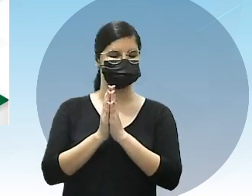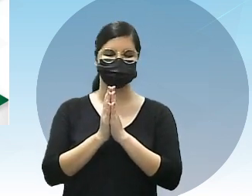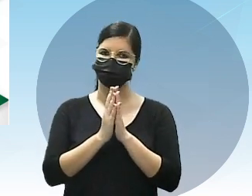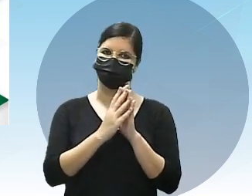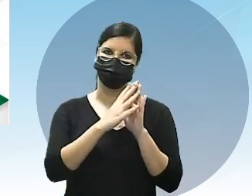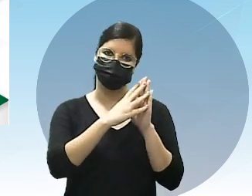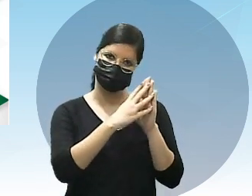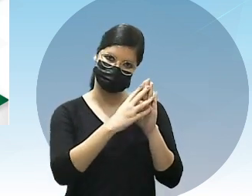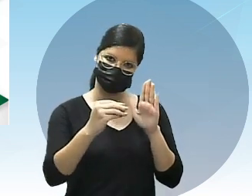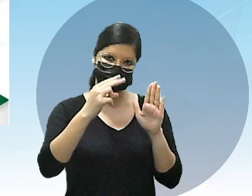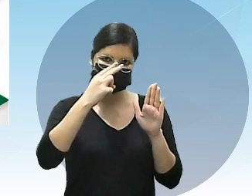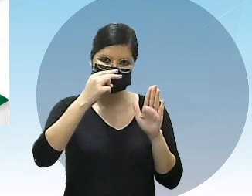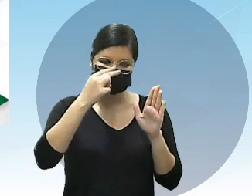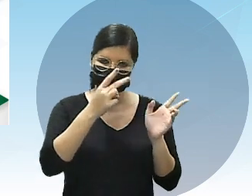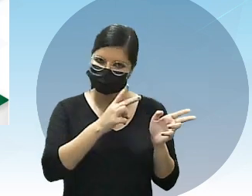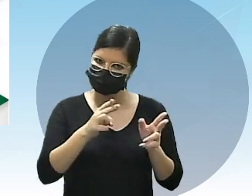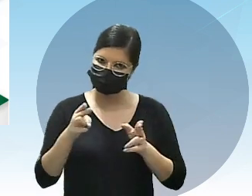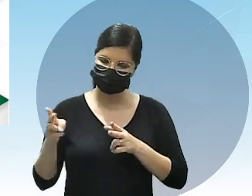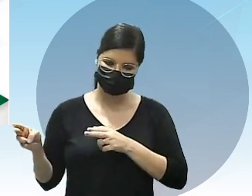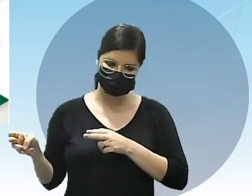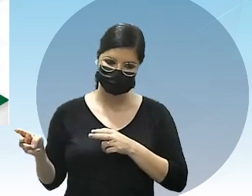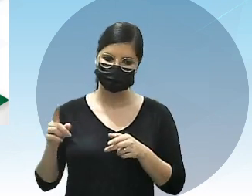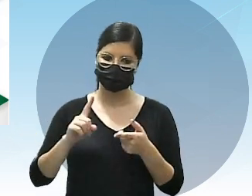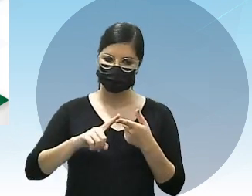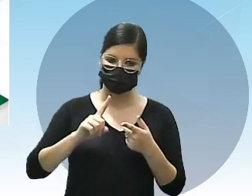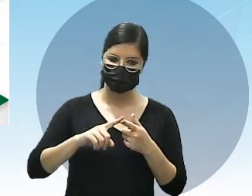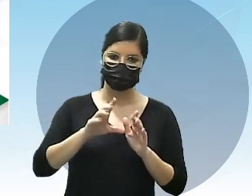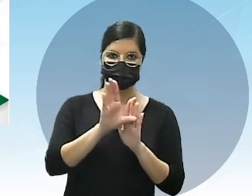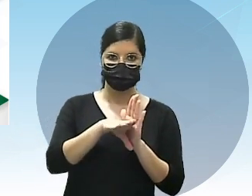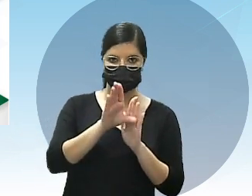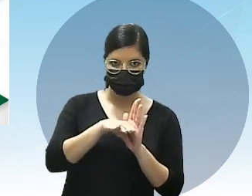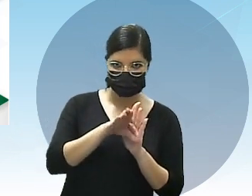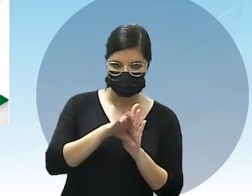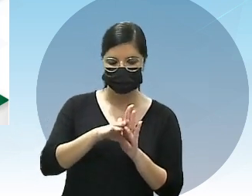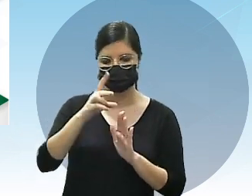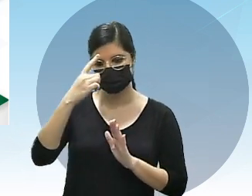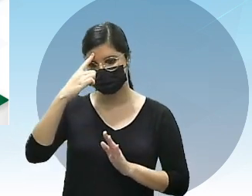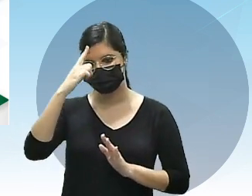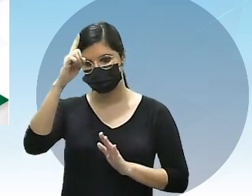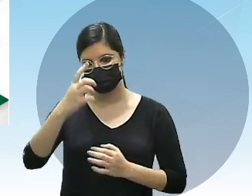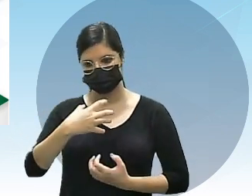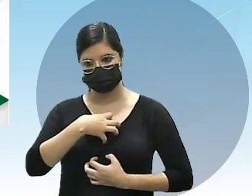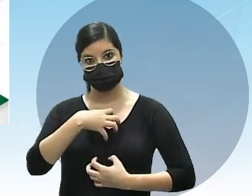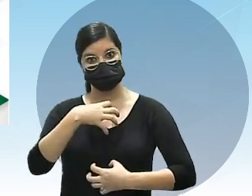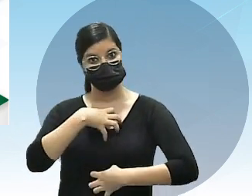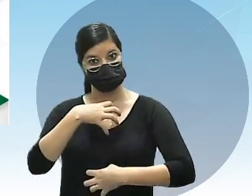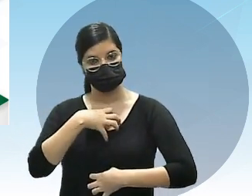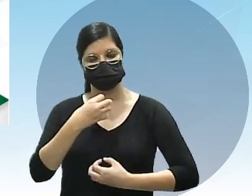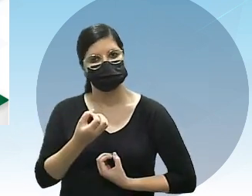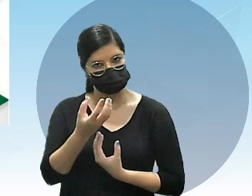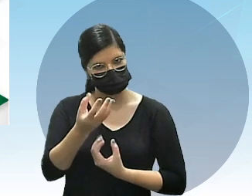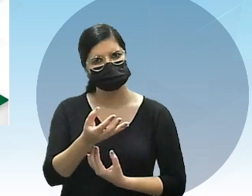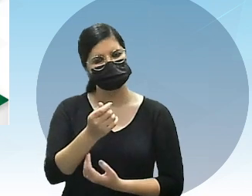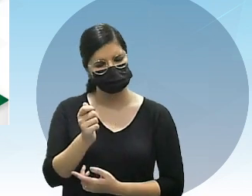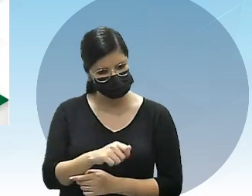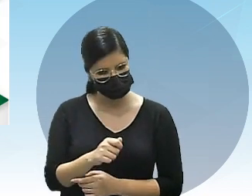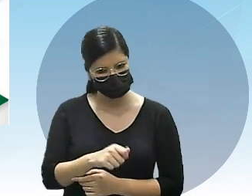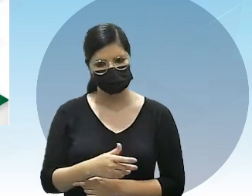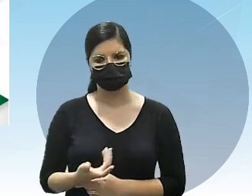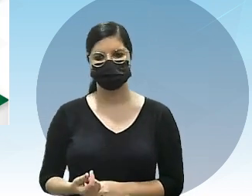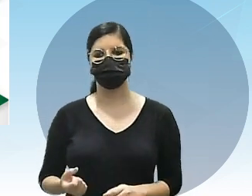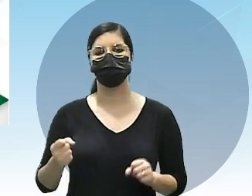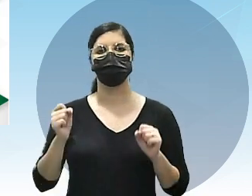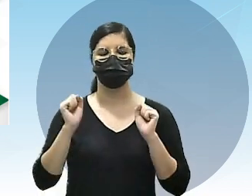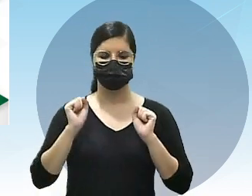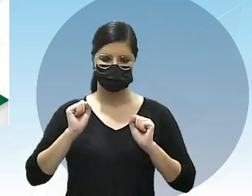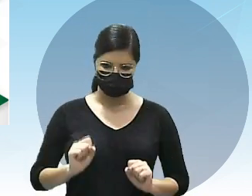modelo padrão né a importância da transmissão do conceito ideia e sentimentos que a coreografia proponha o que eu falei é você pode